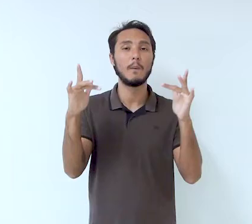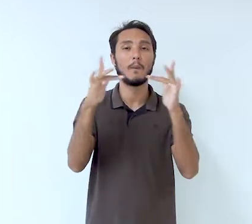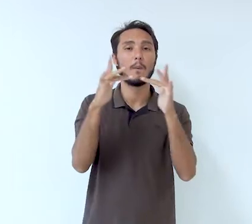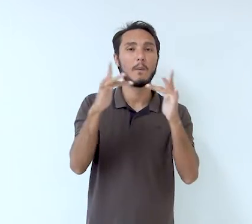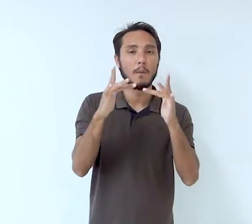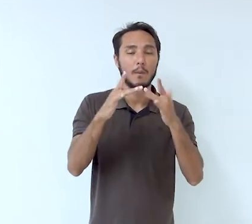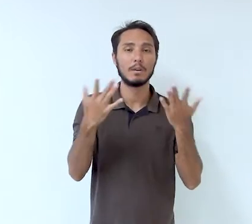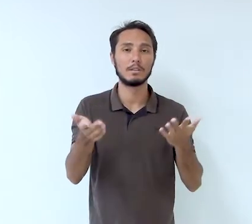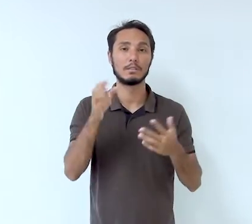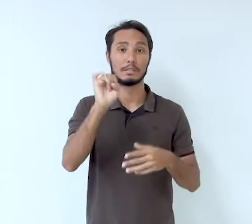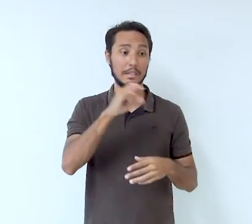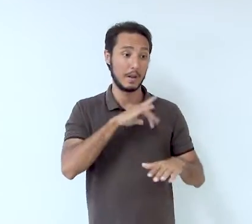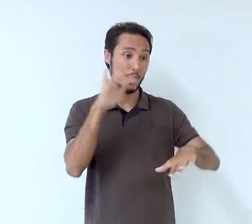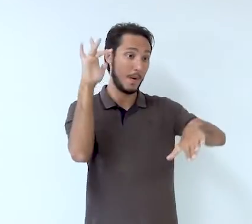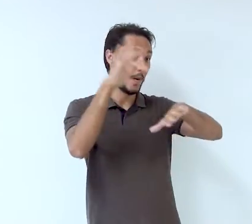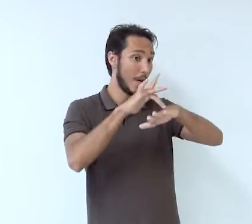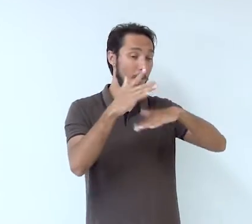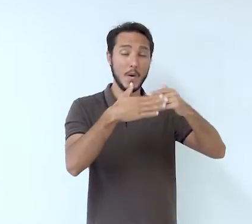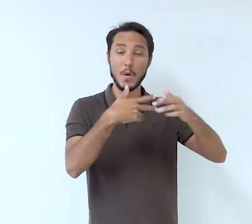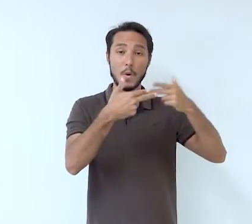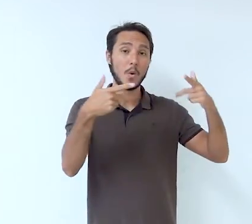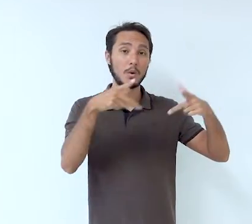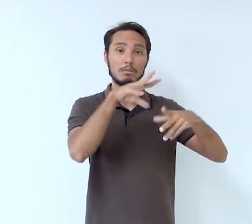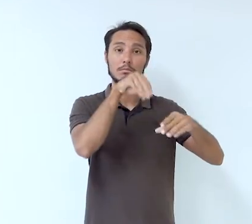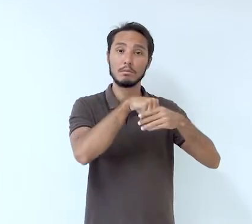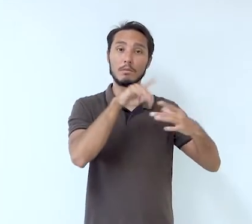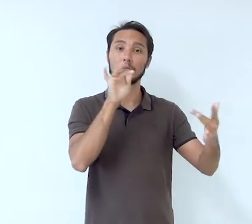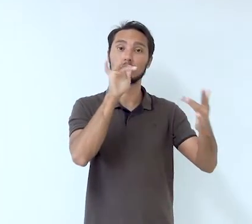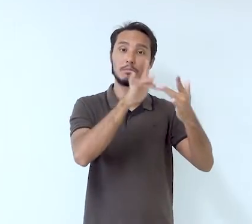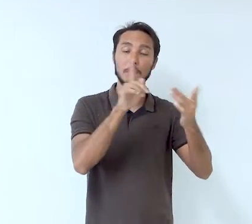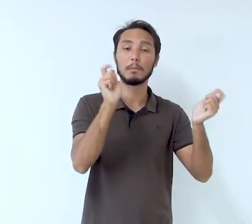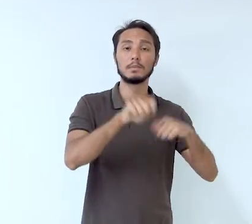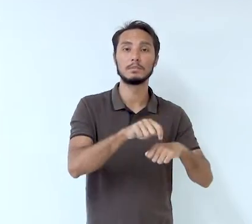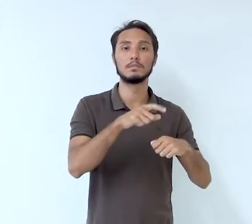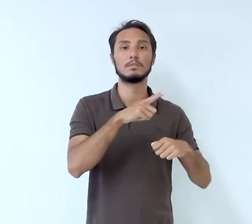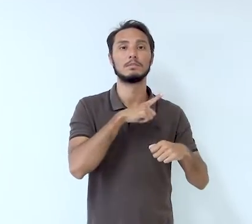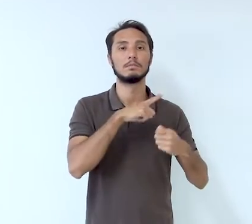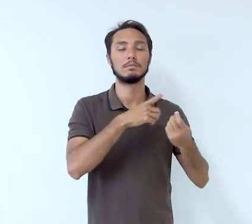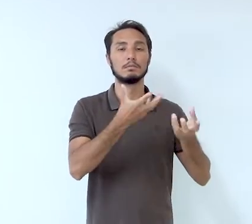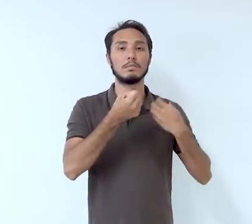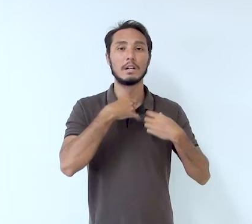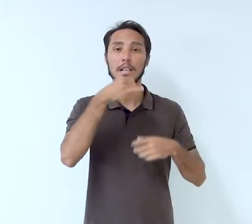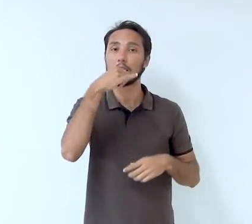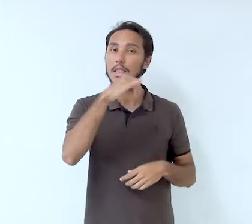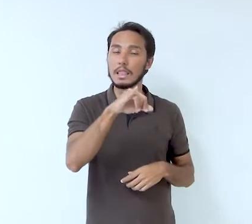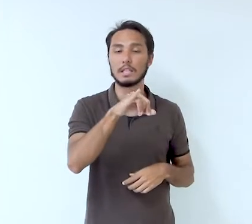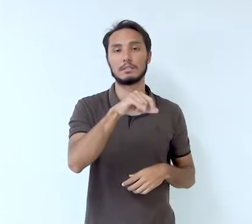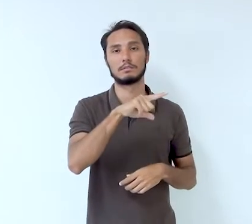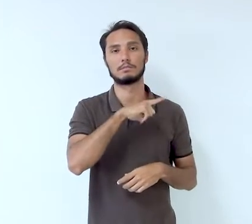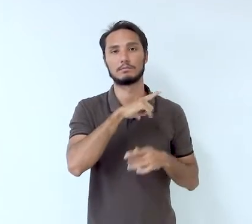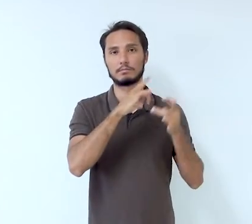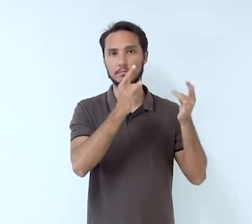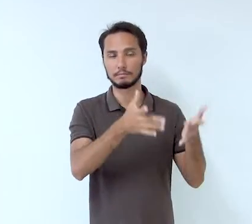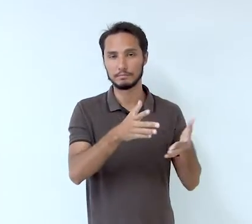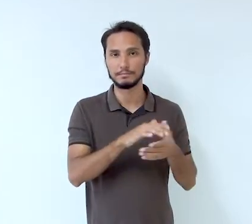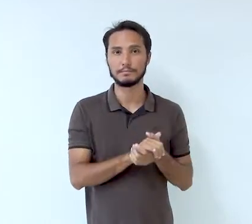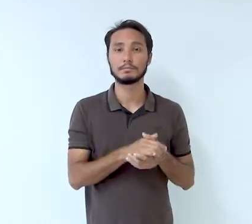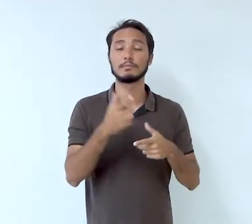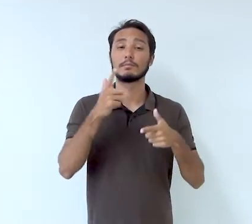através do contato. Então, quando tocamos algum componente, esse componente pode receber uma descarga de eletricidade